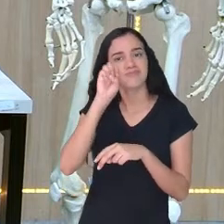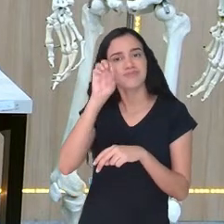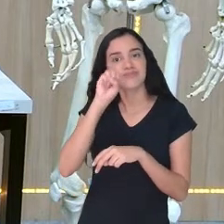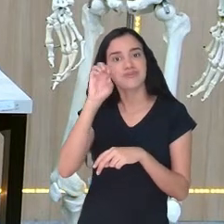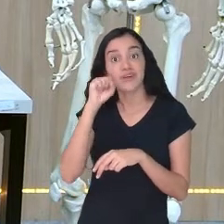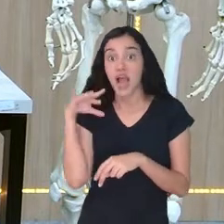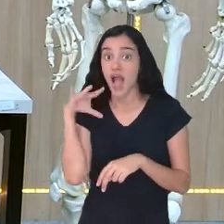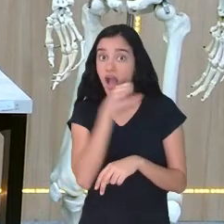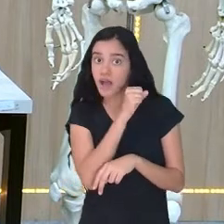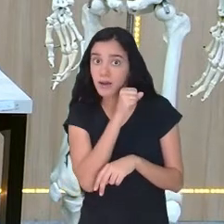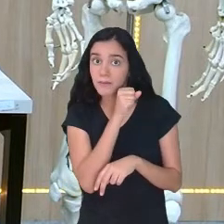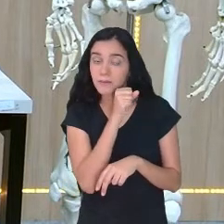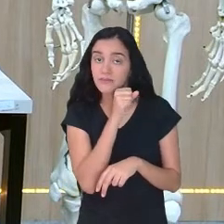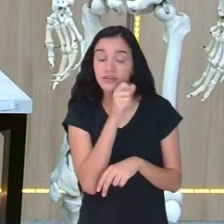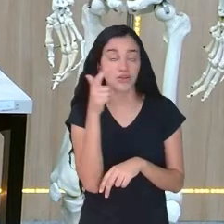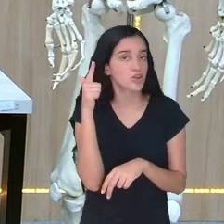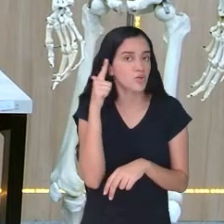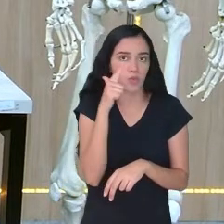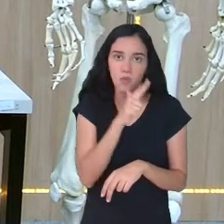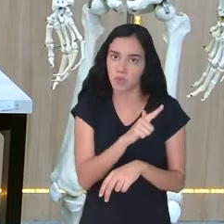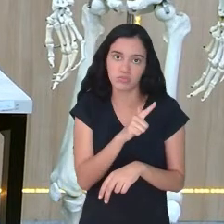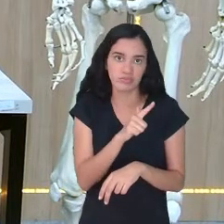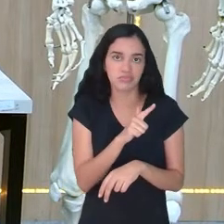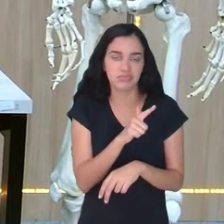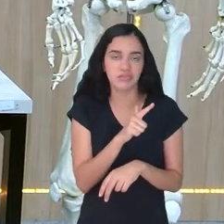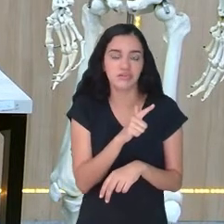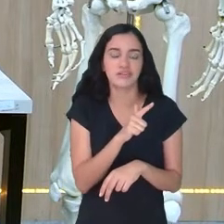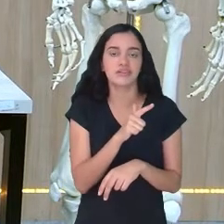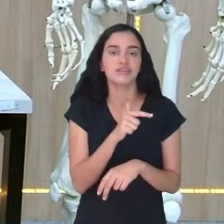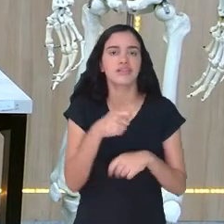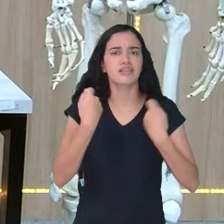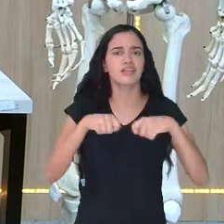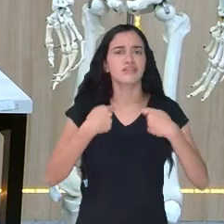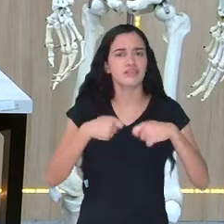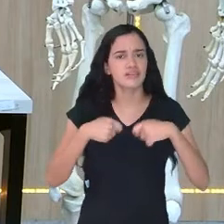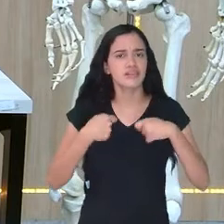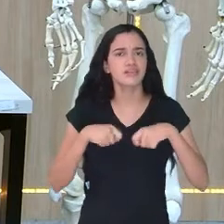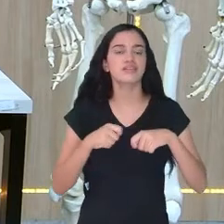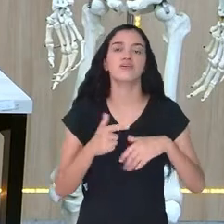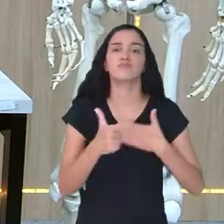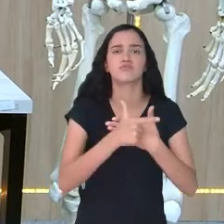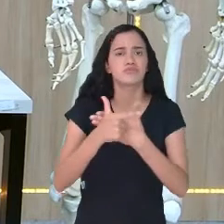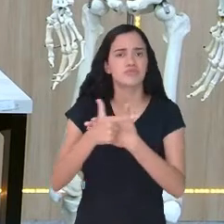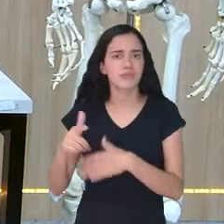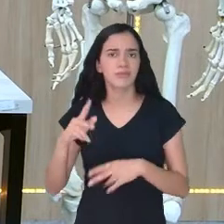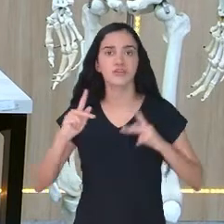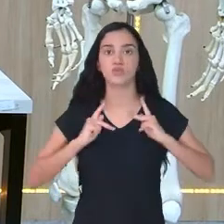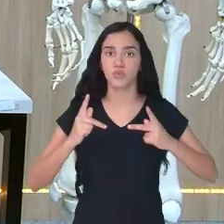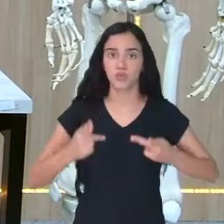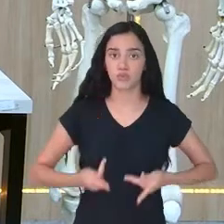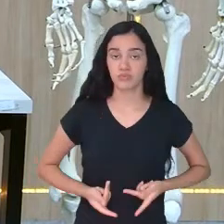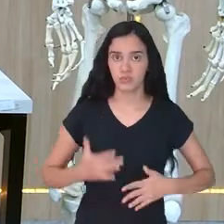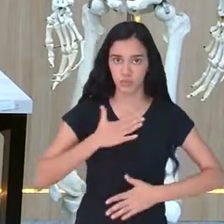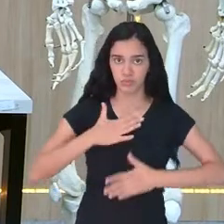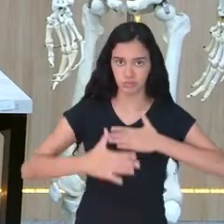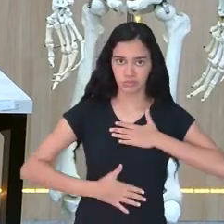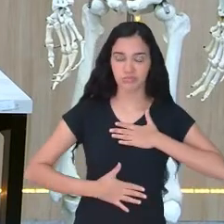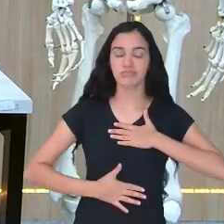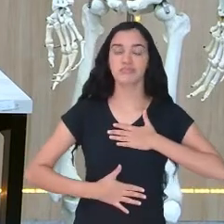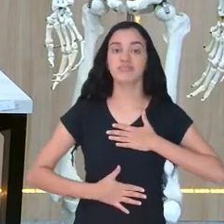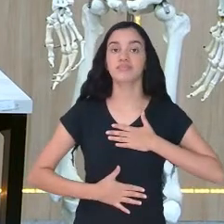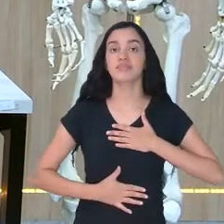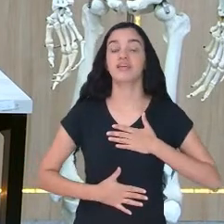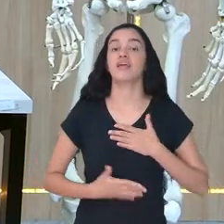não vai conseguir absorver essa quantidade de nutrientes necessários para o bom funcionamento do corpo. Já o sistema